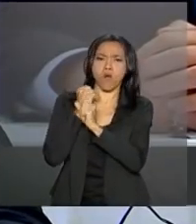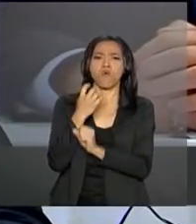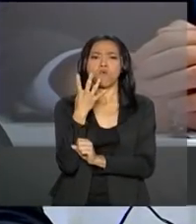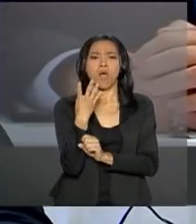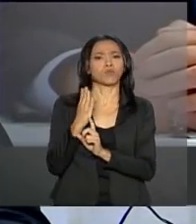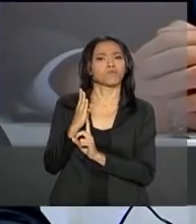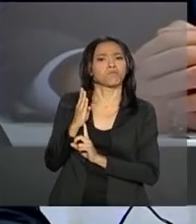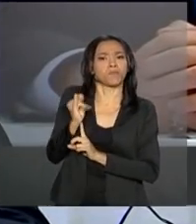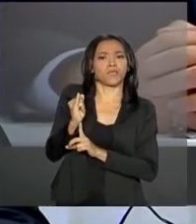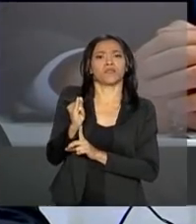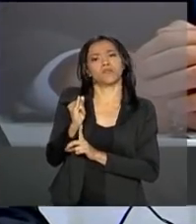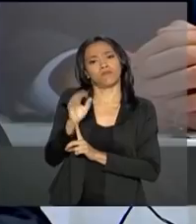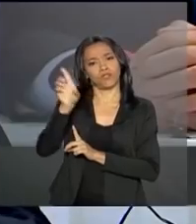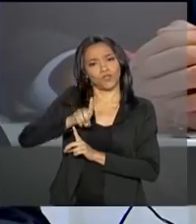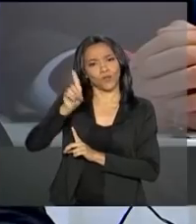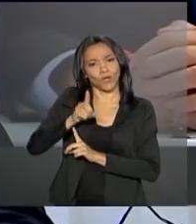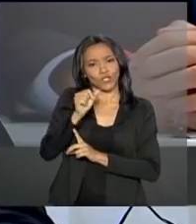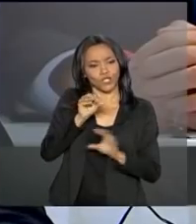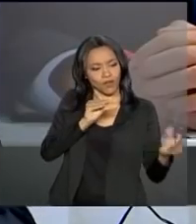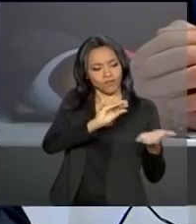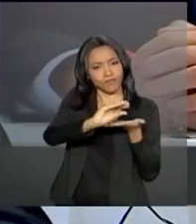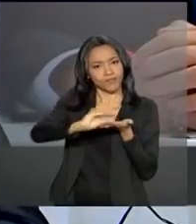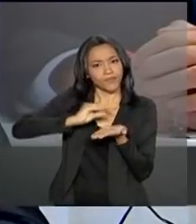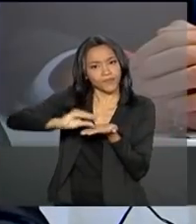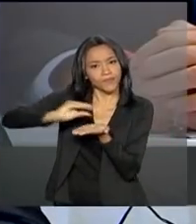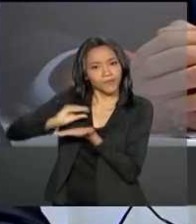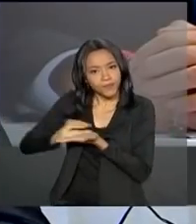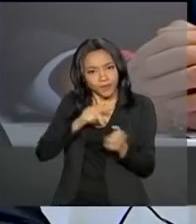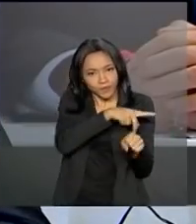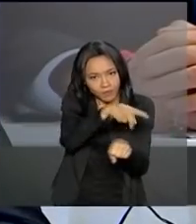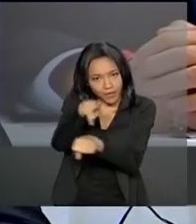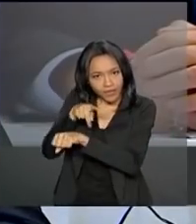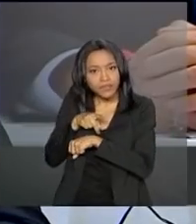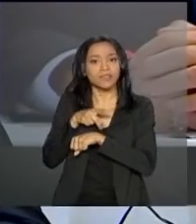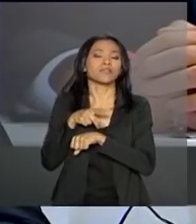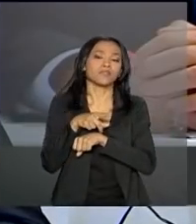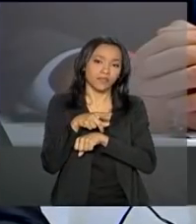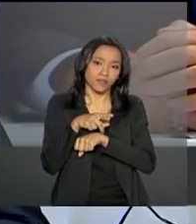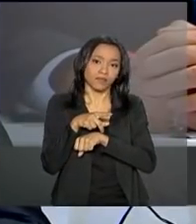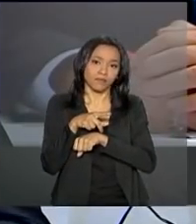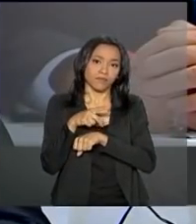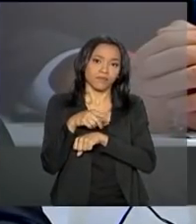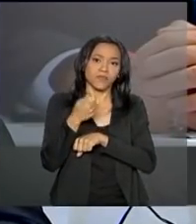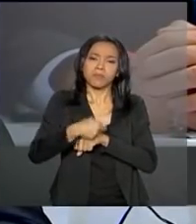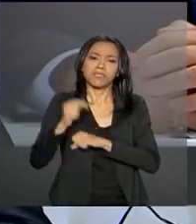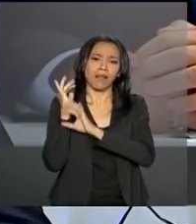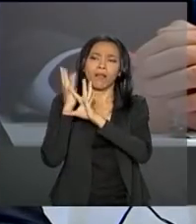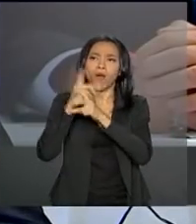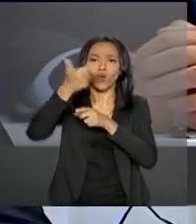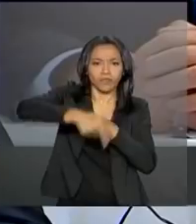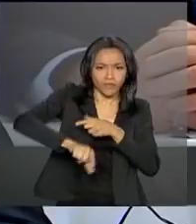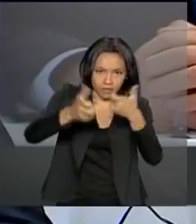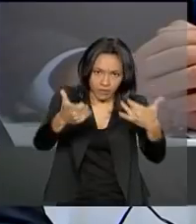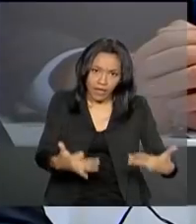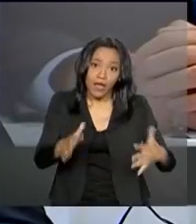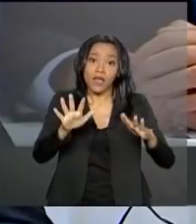que nele investimos até aqui como não será demais recapitular a nossa instituição